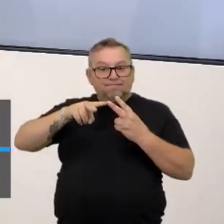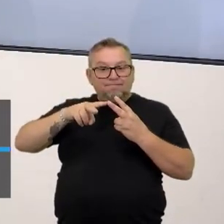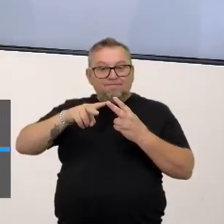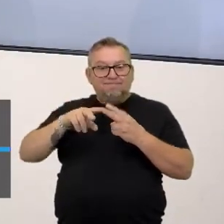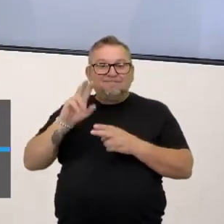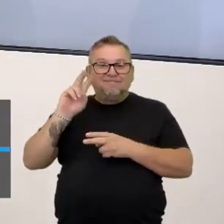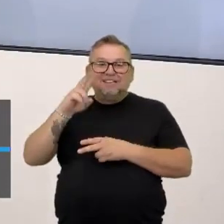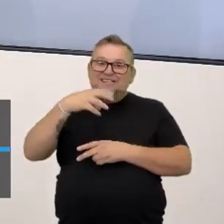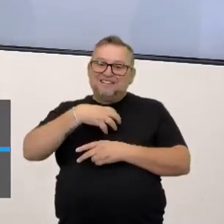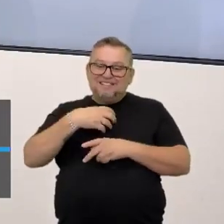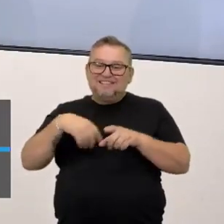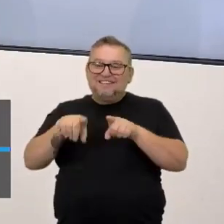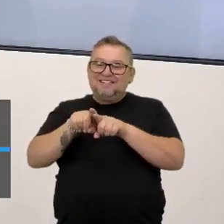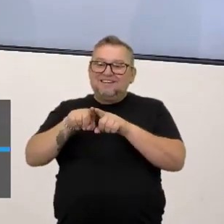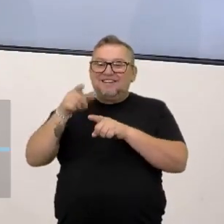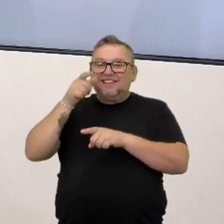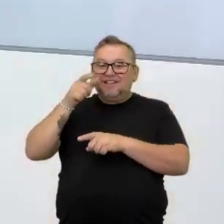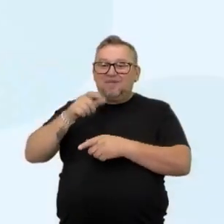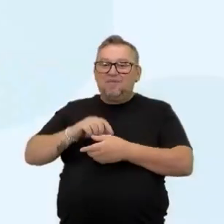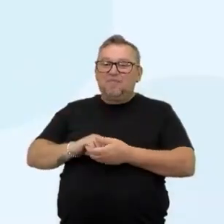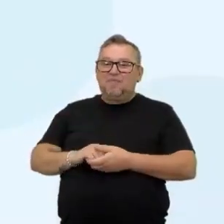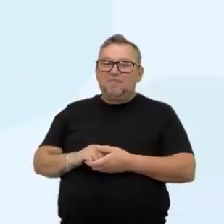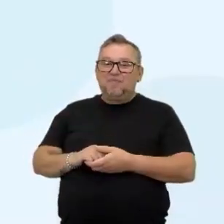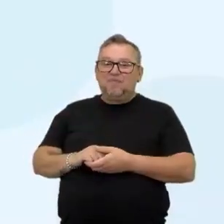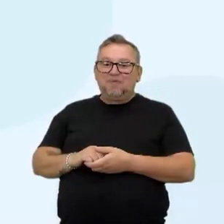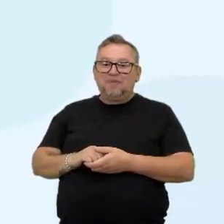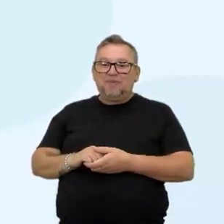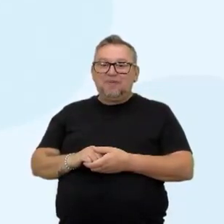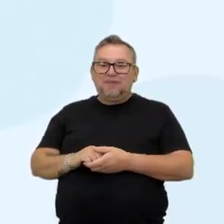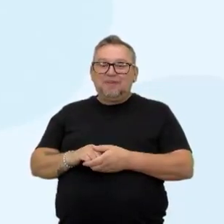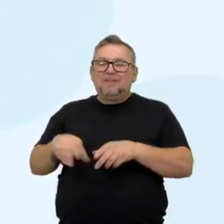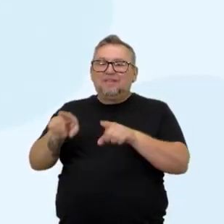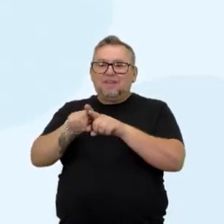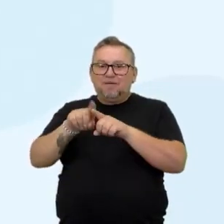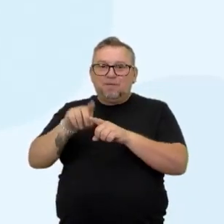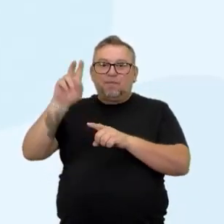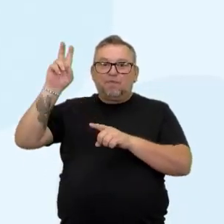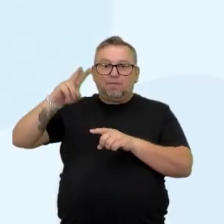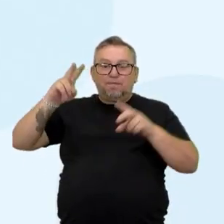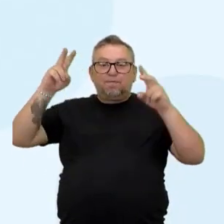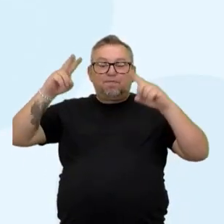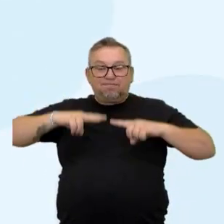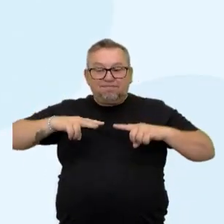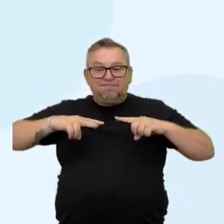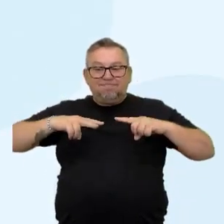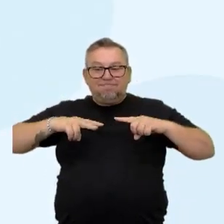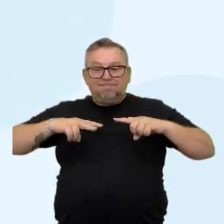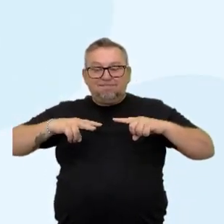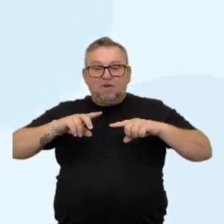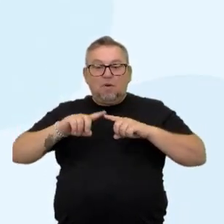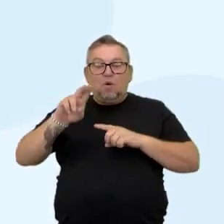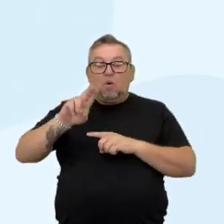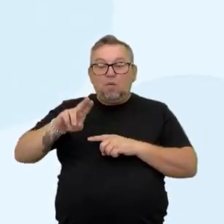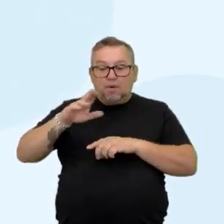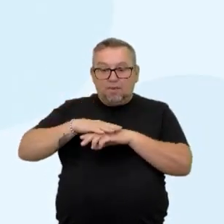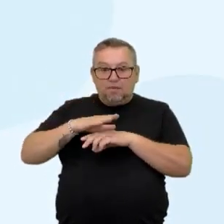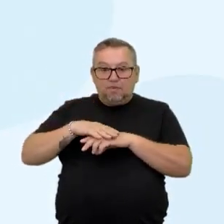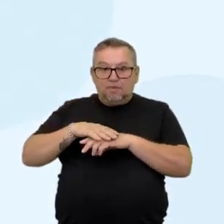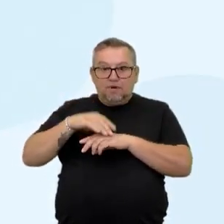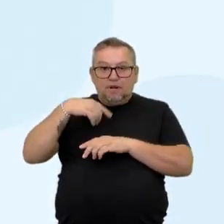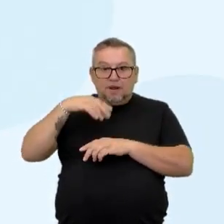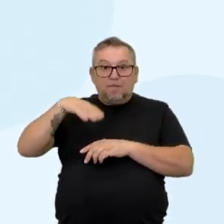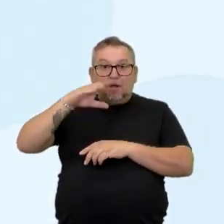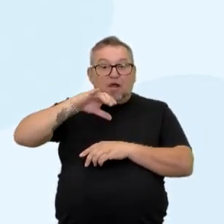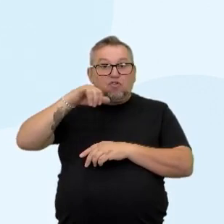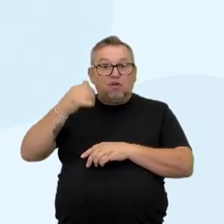E nessa situação aqui, Osmar, dá uma olhada, ó. E ao jogar par ou ímpar, utilizando apenas uma mão cada jogador, quem tem